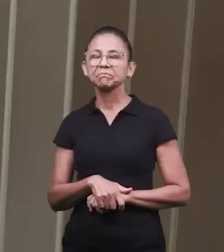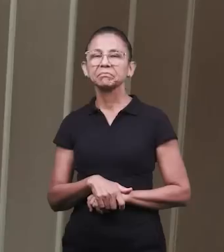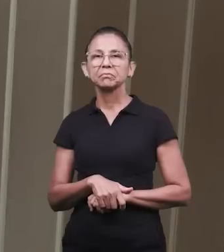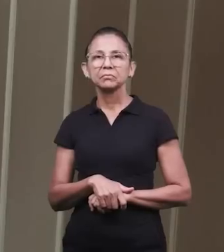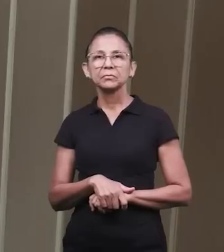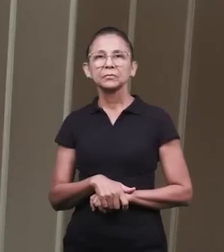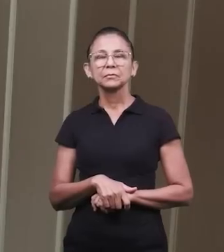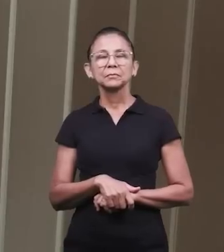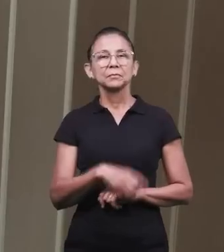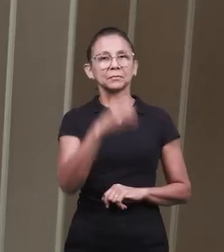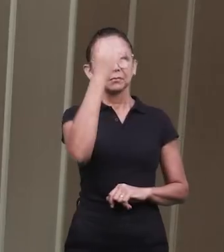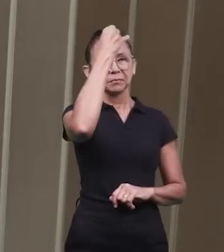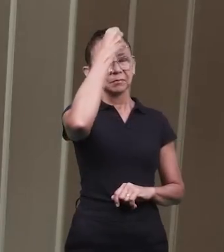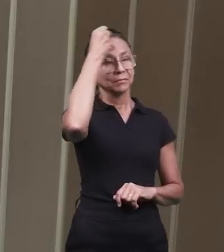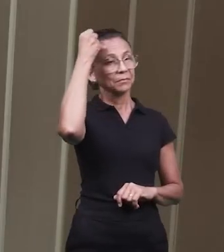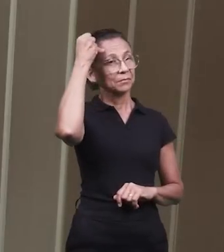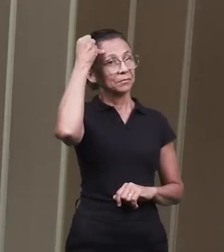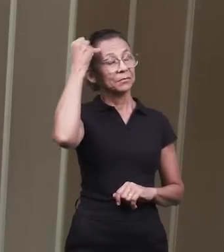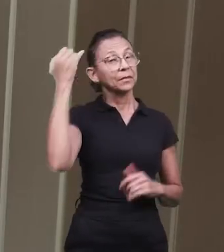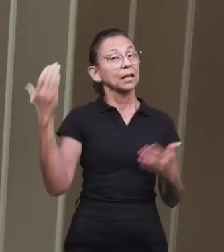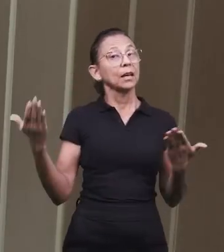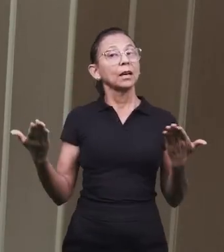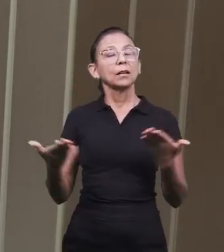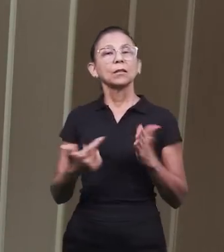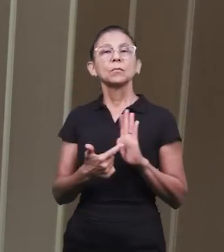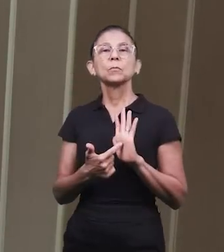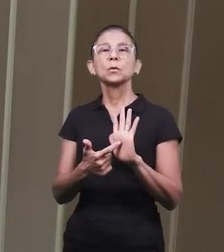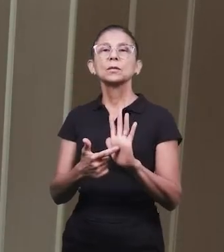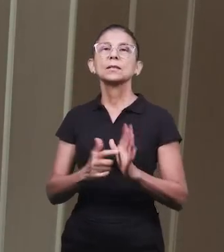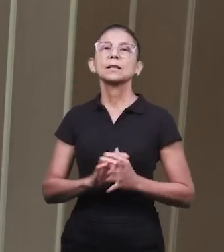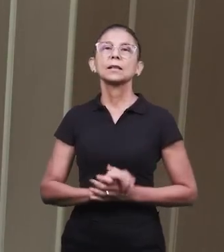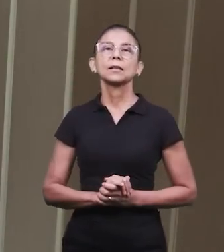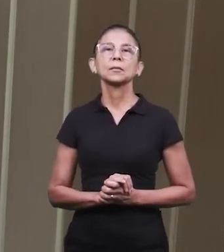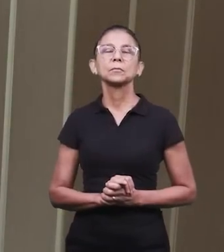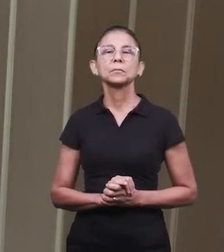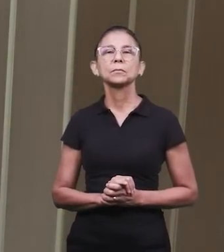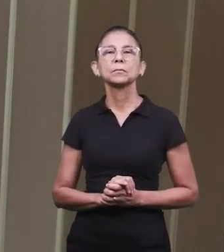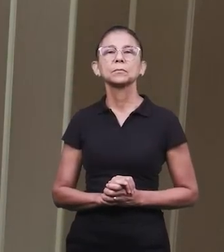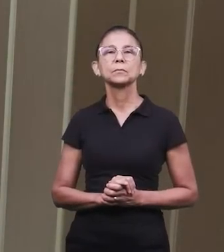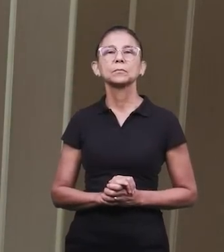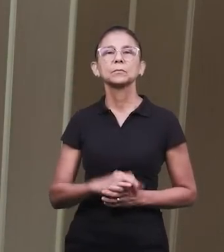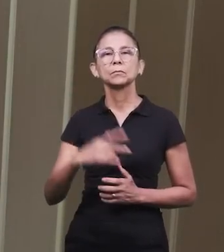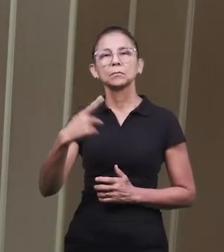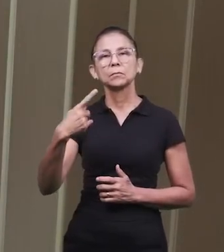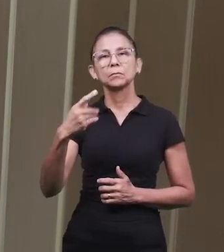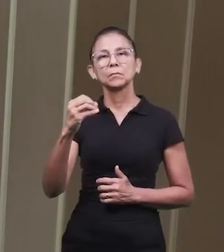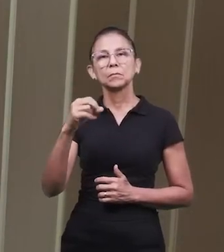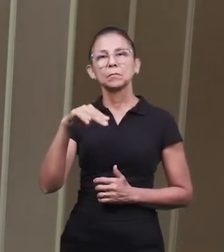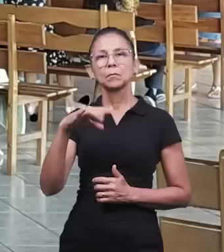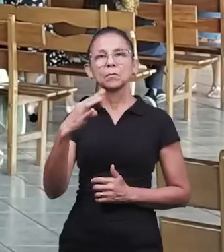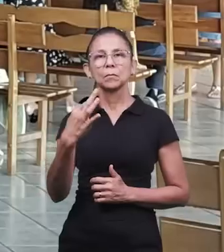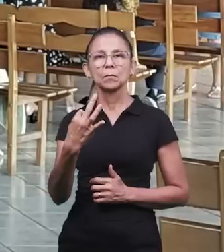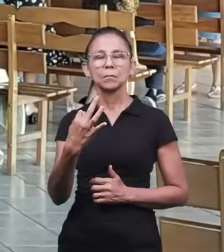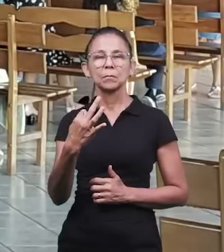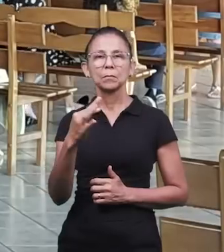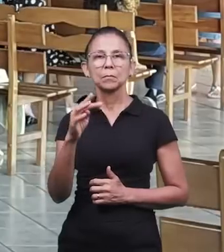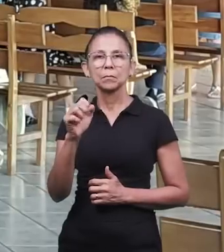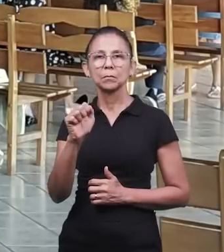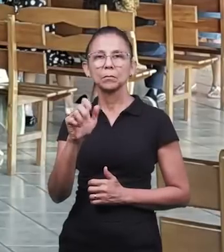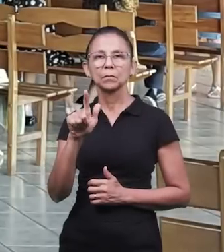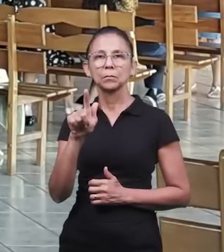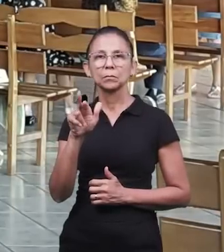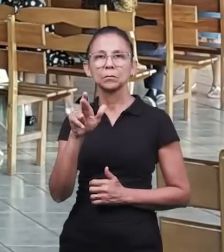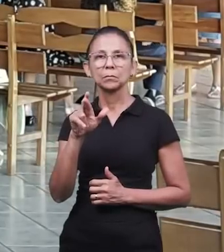evangelização. Jorge, agora vamos para a igreja de Ponta Grossa, onde falaremos de lá um pouquinho.